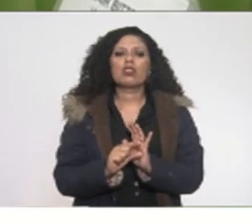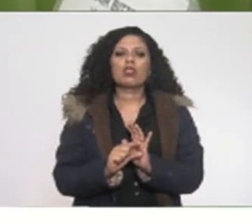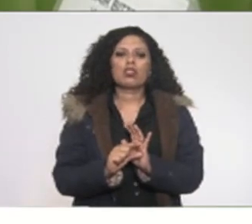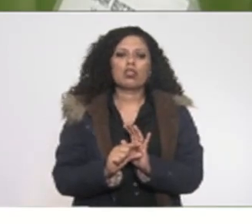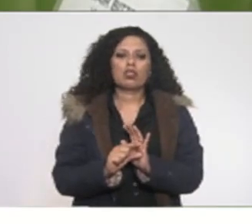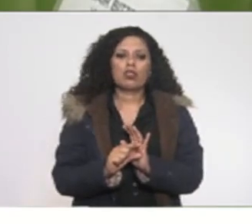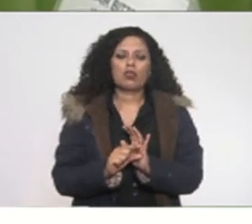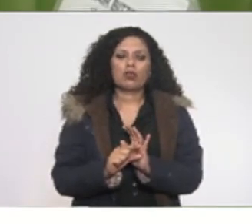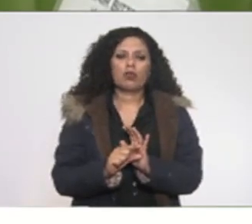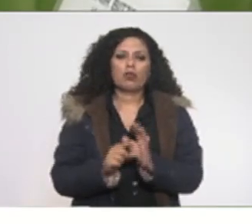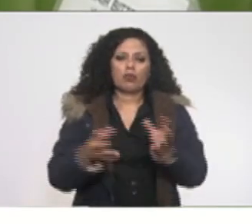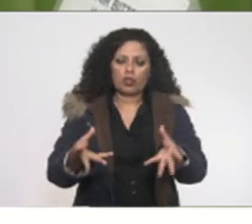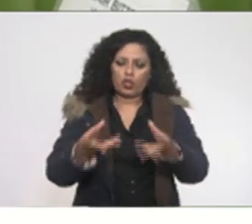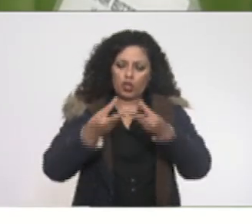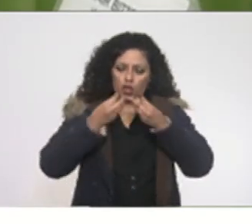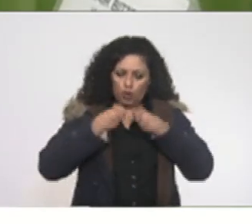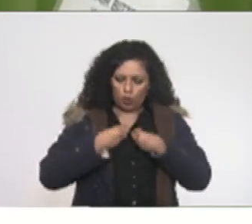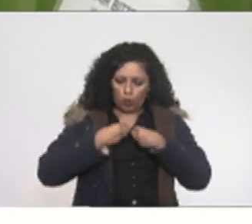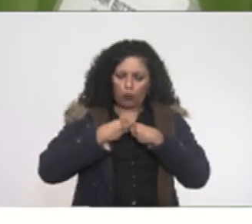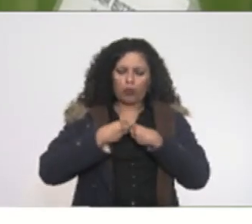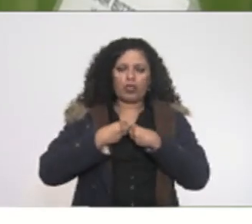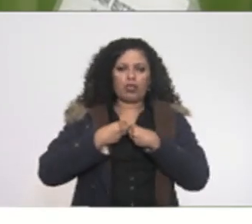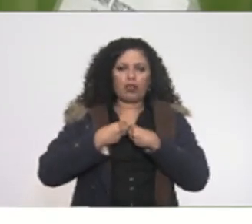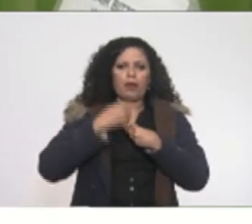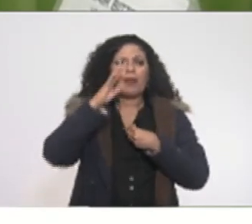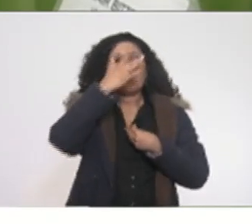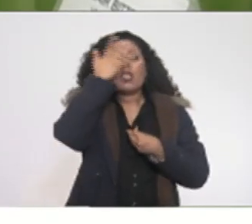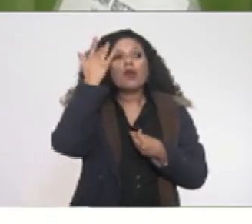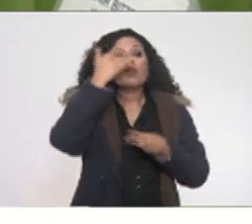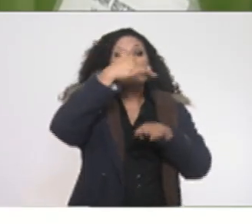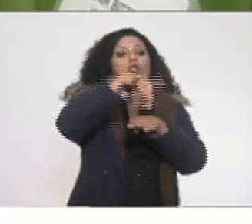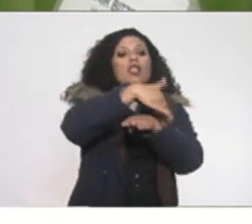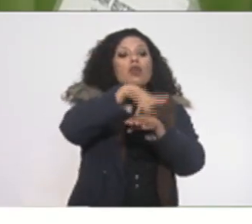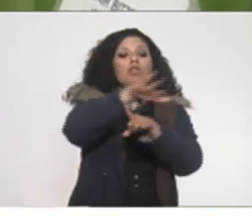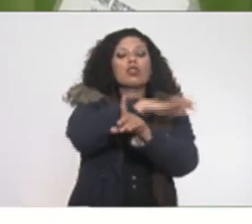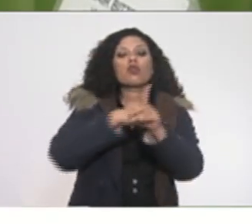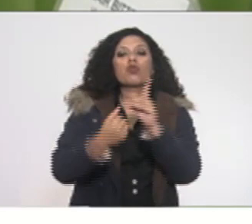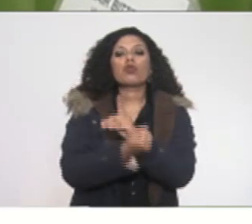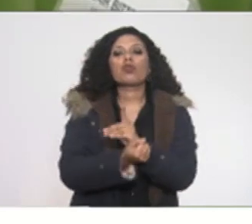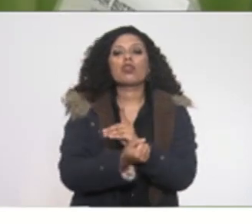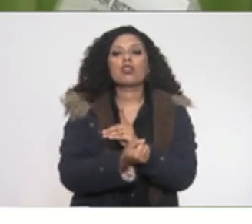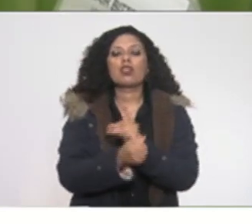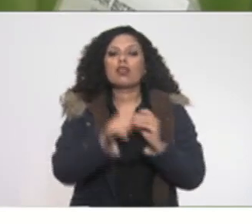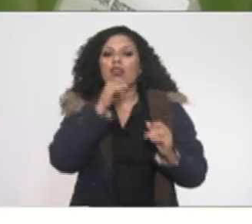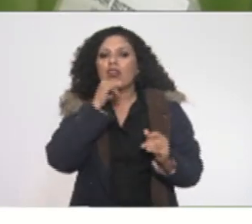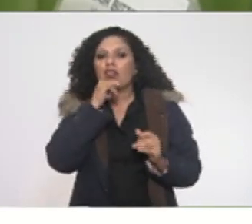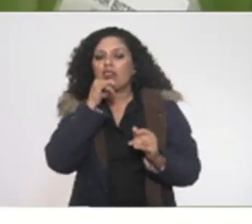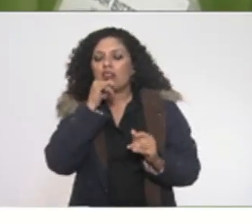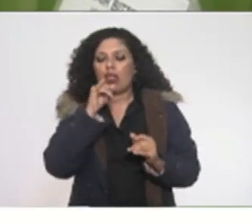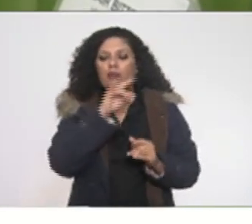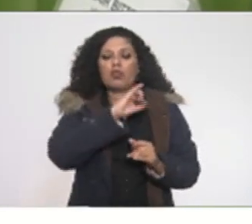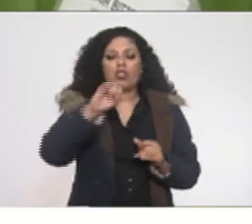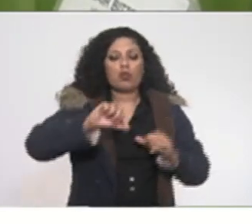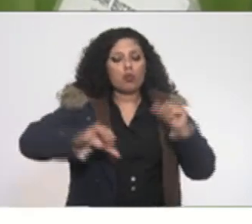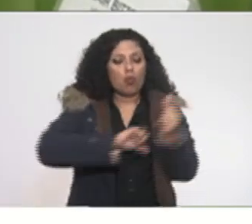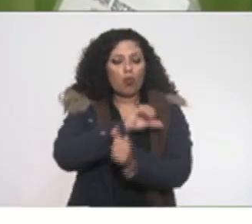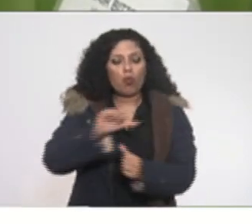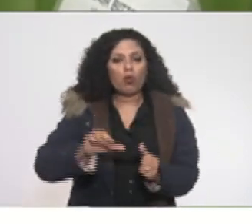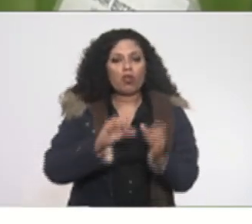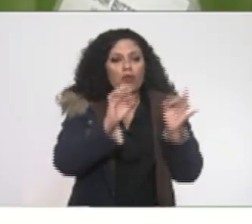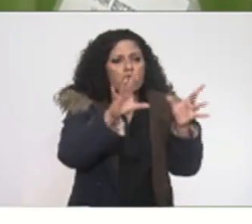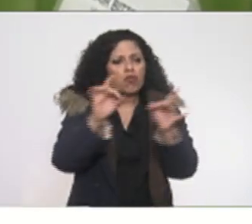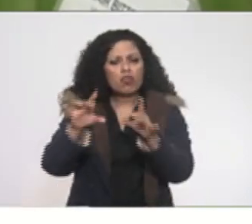adquire o produto. E o consumidor final, como é que regula isso? Se o sujeito chegar e não corrigir para baixar o